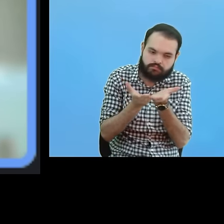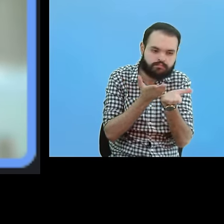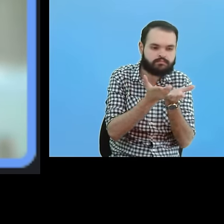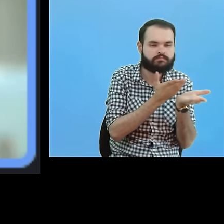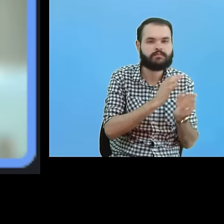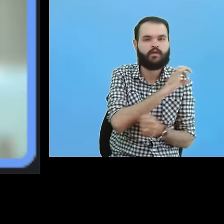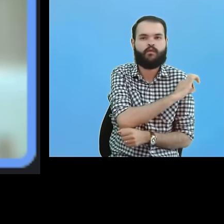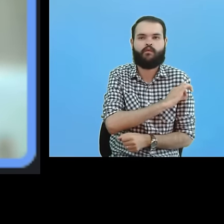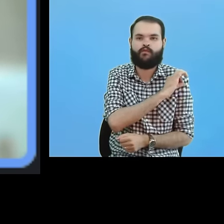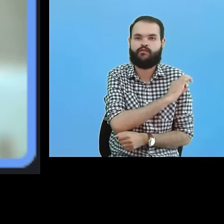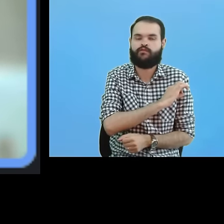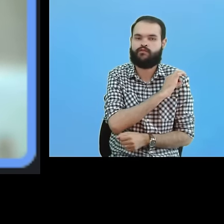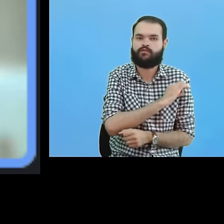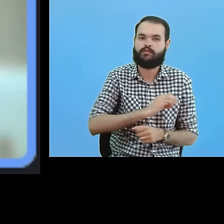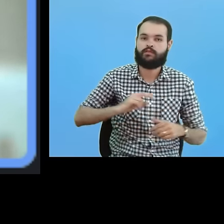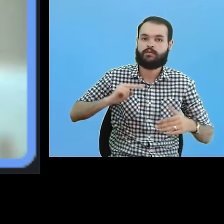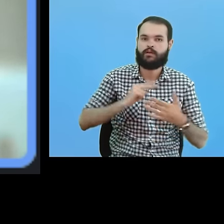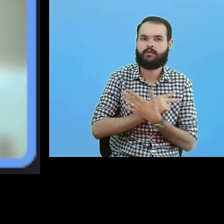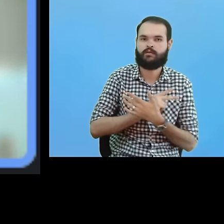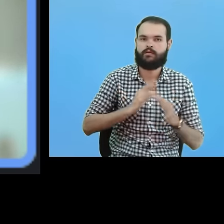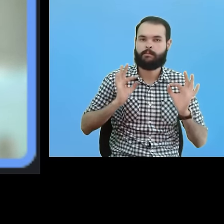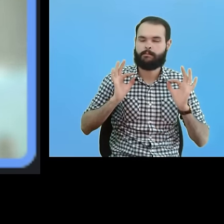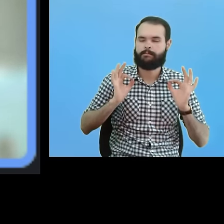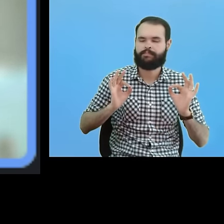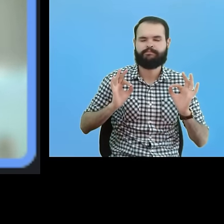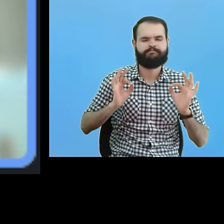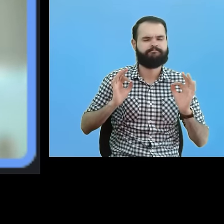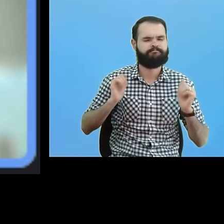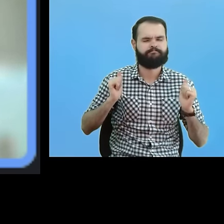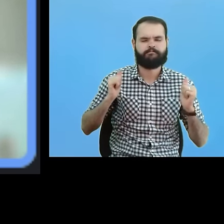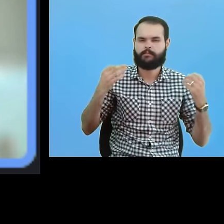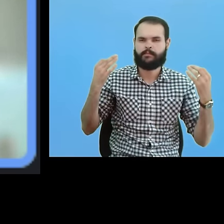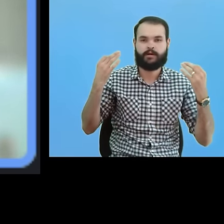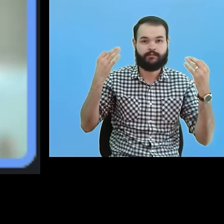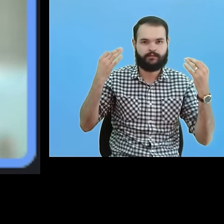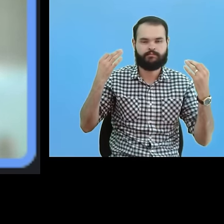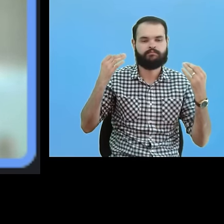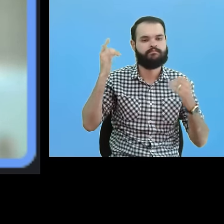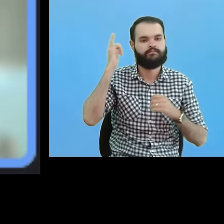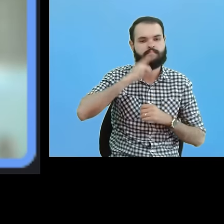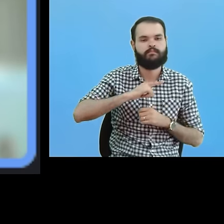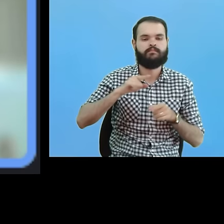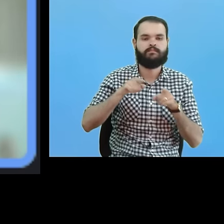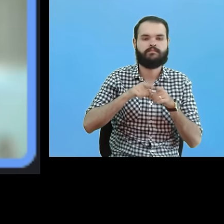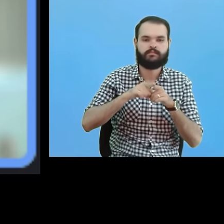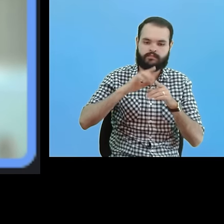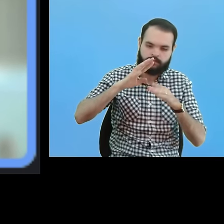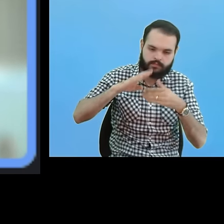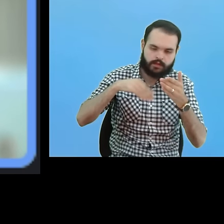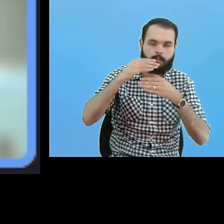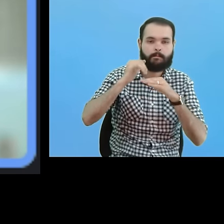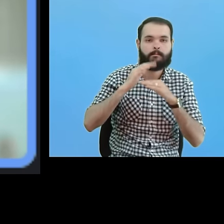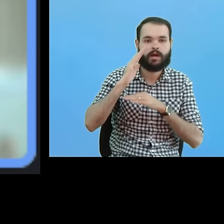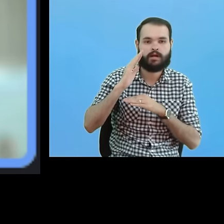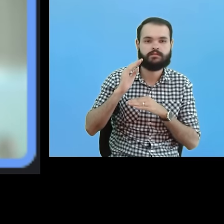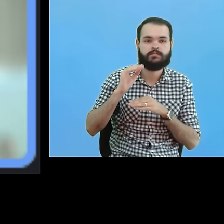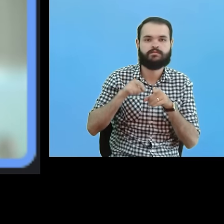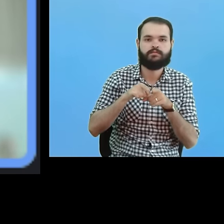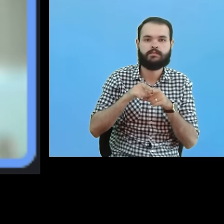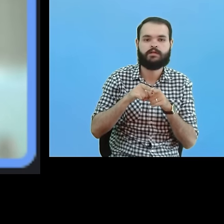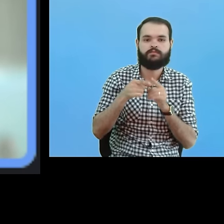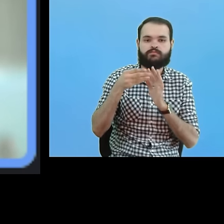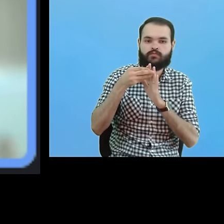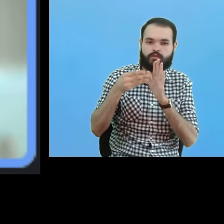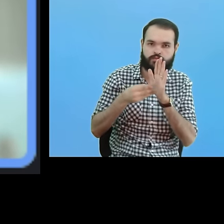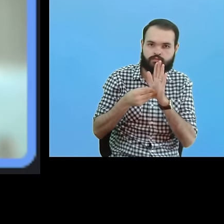oficinas aconteçam com sucesso, com êxito, né, e possam assim chegar com o melhor conteúdo, com a melhor